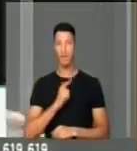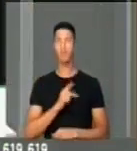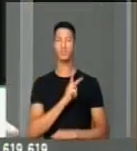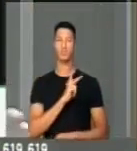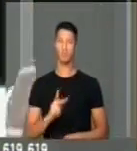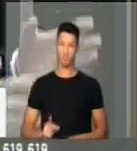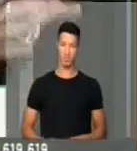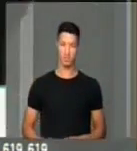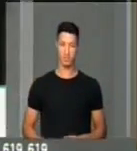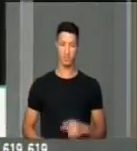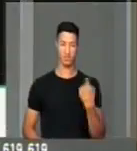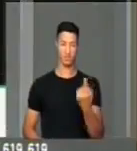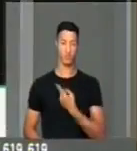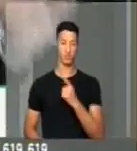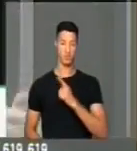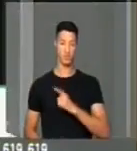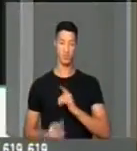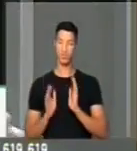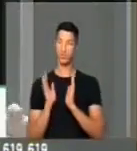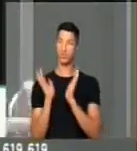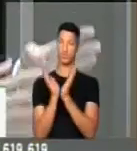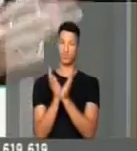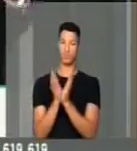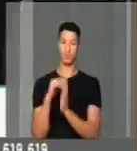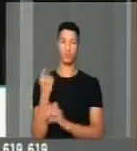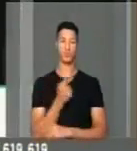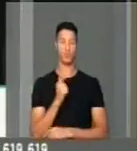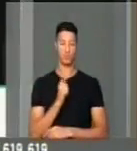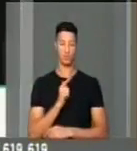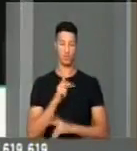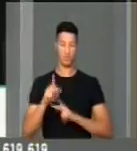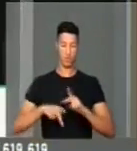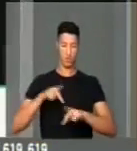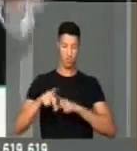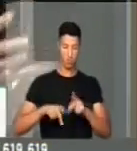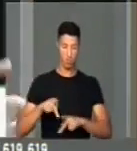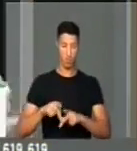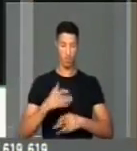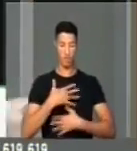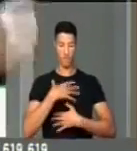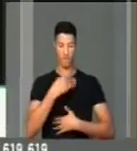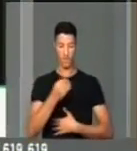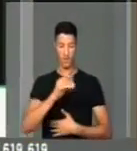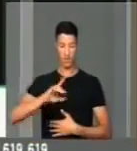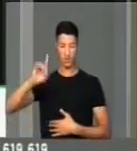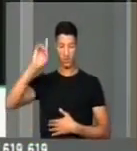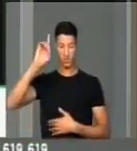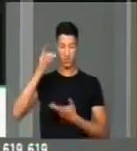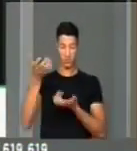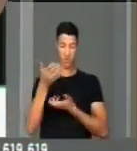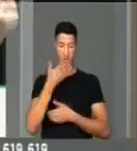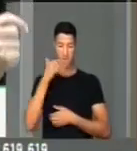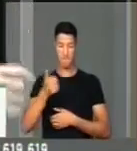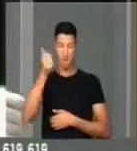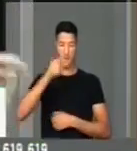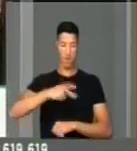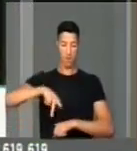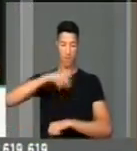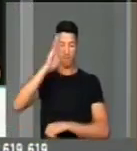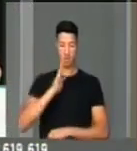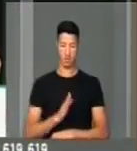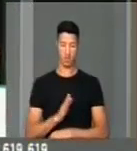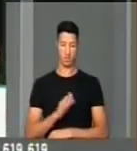um presidente, nós temos uma equipe, nós temos um povo filho de Deus e que quer o melhor do nosso